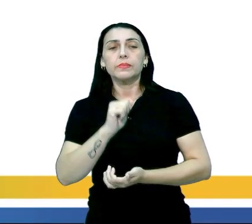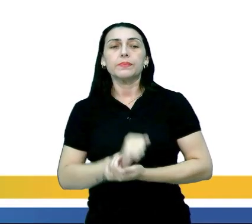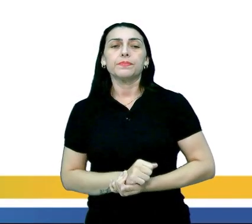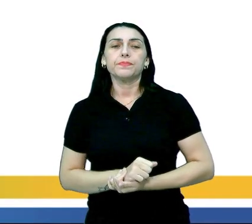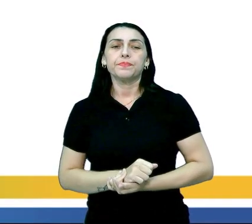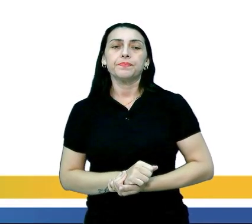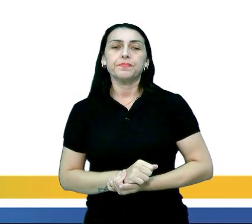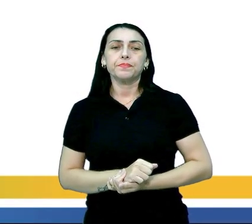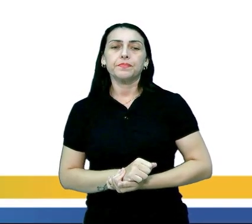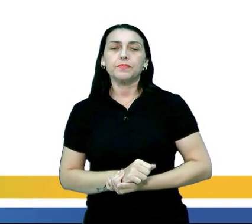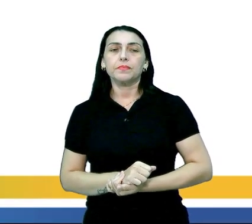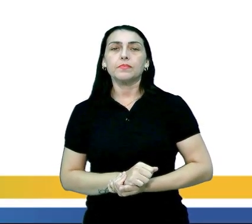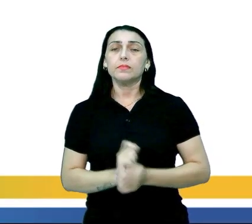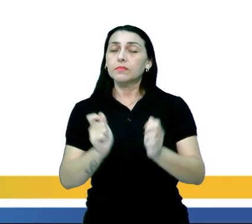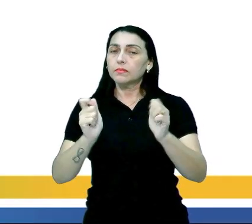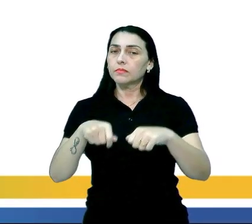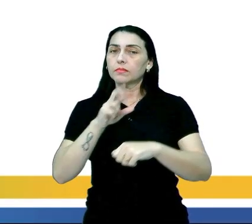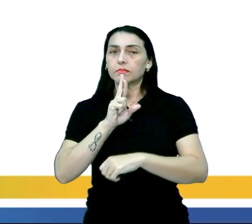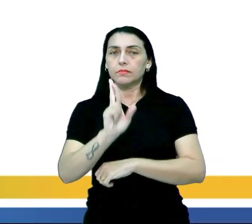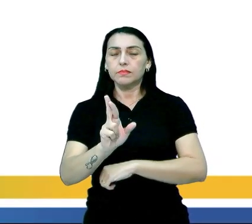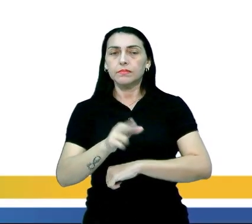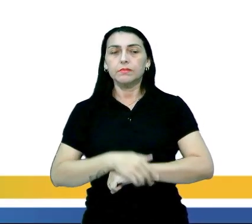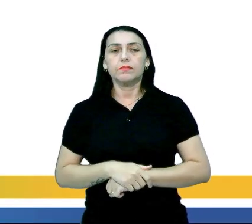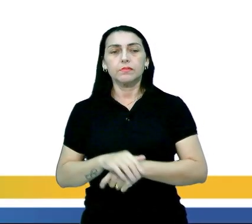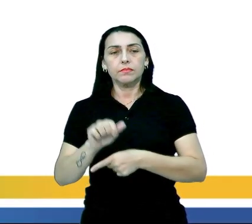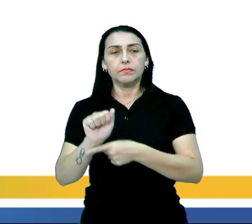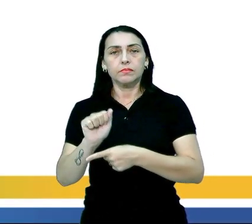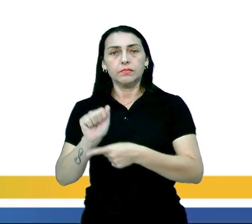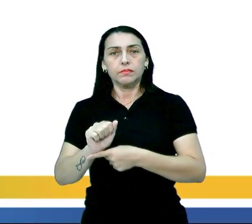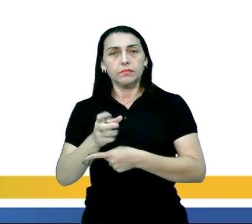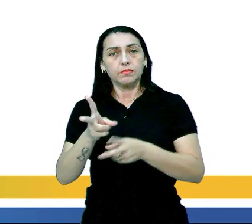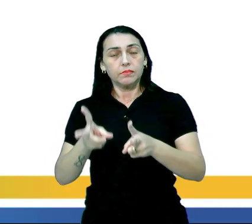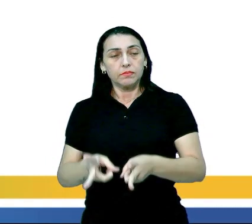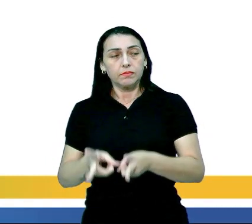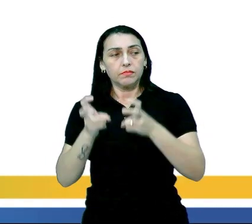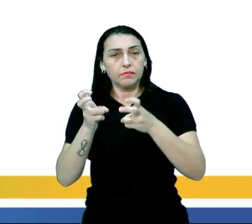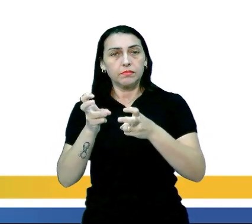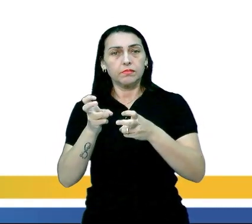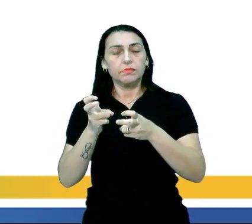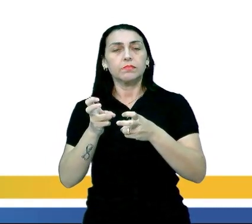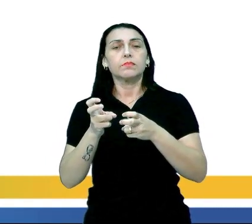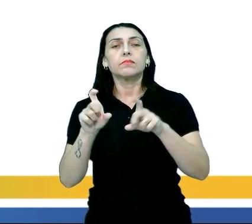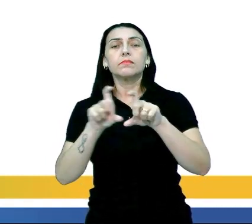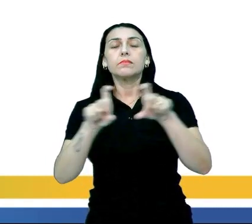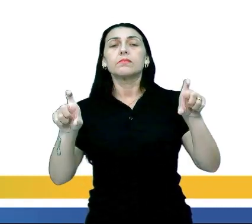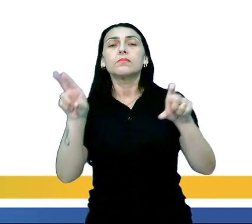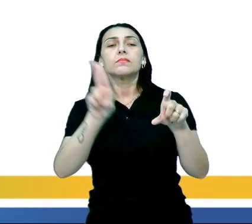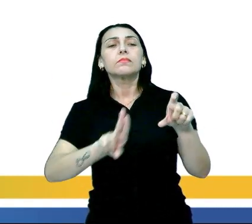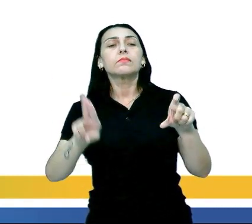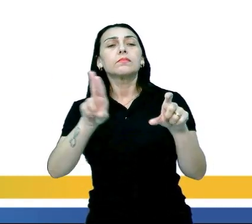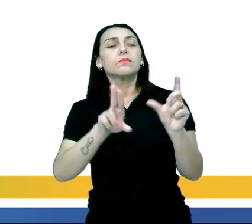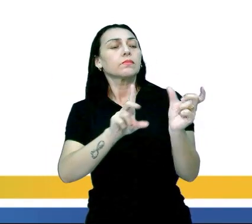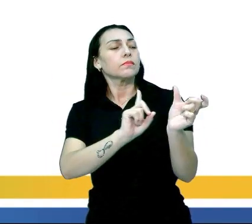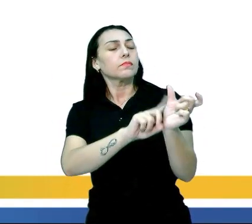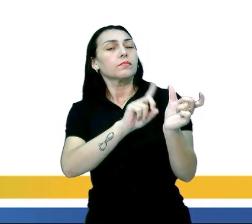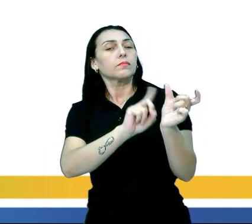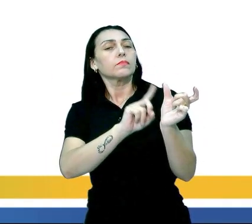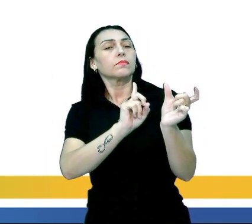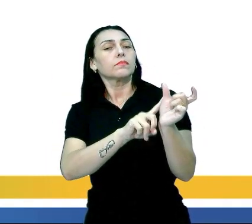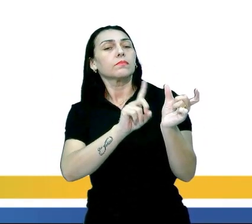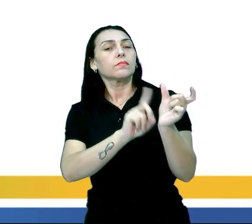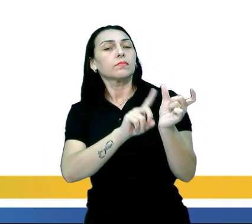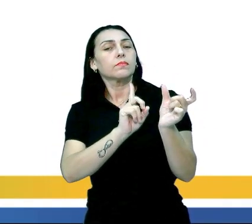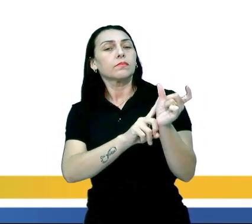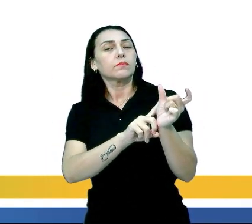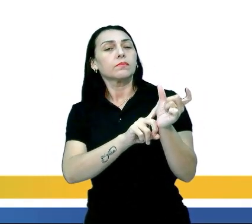da questão e nas possibilidades de resposta. Percebam, o comando ele utiliza uma palavra muito